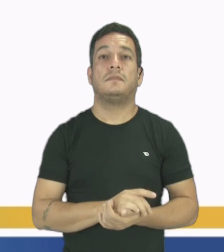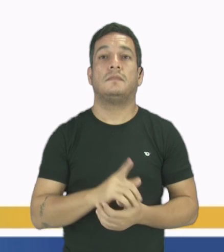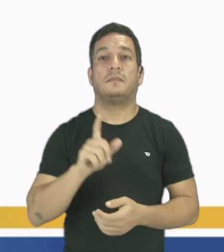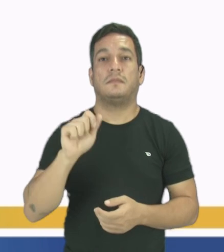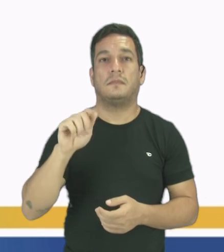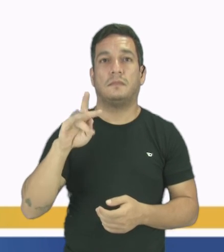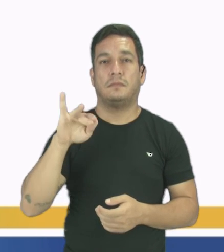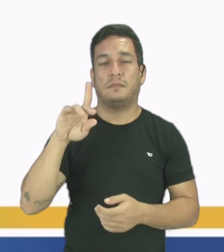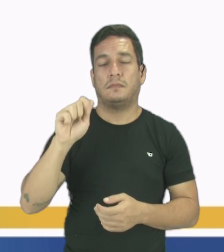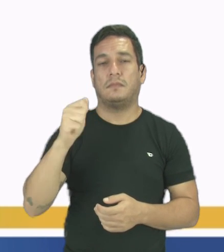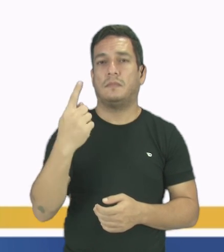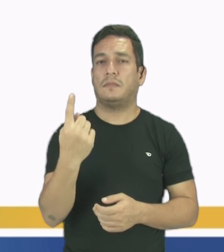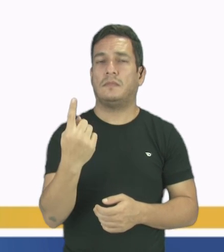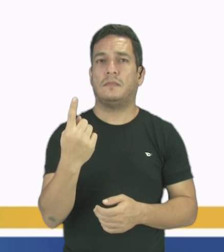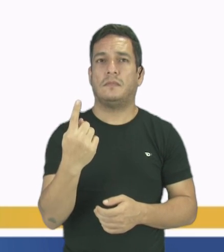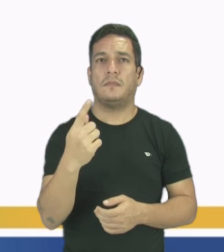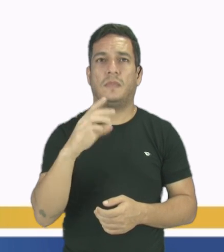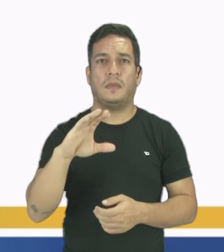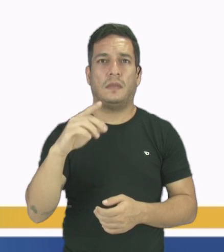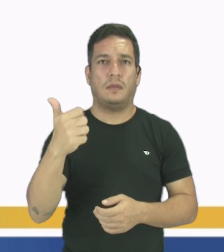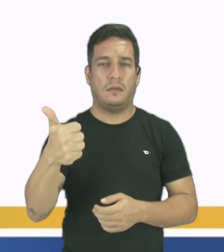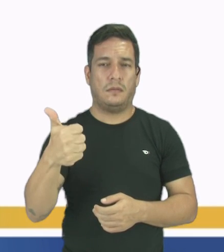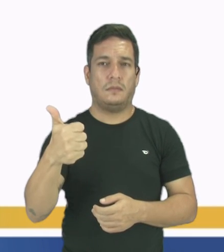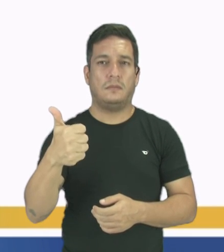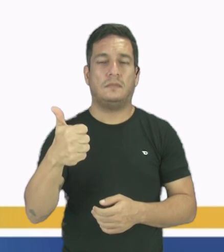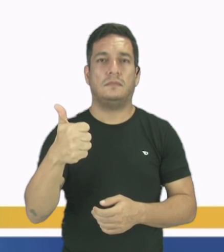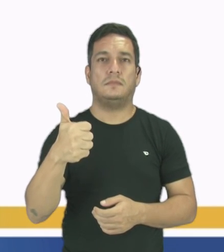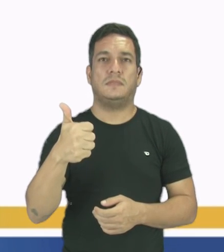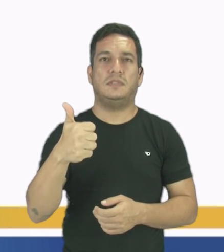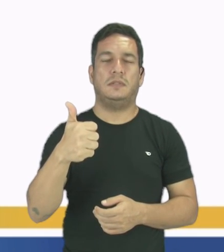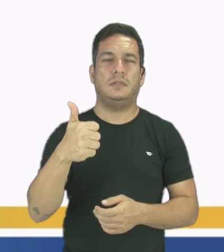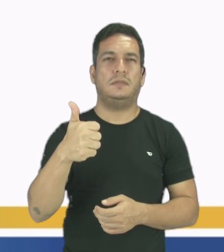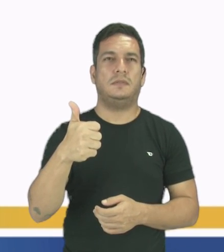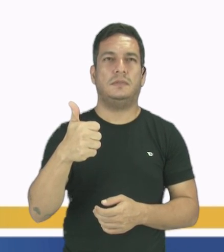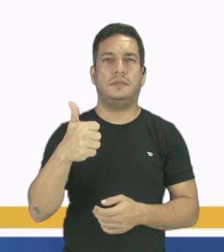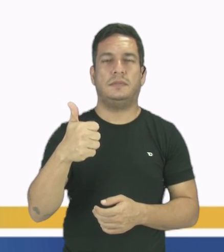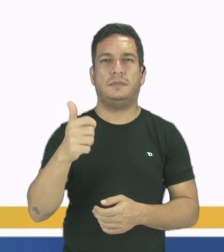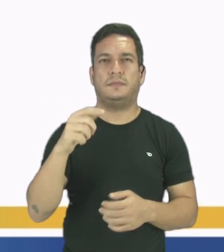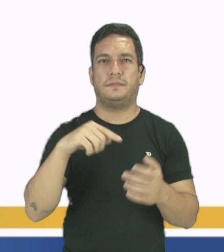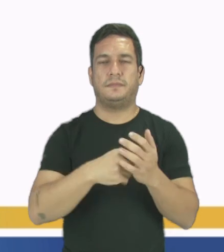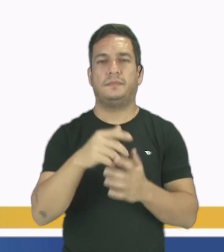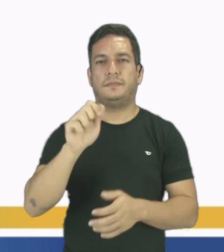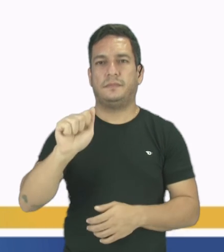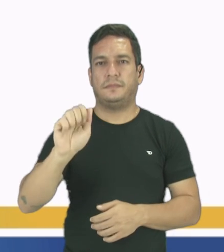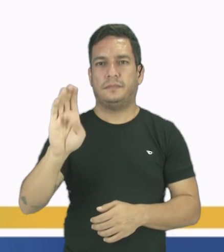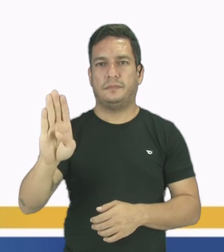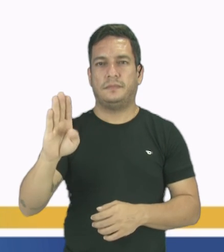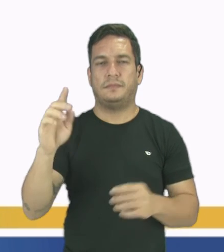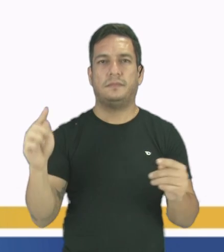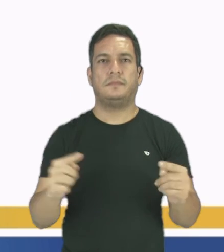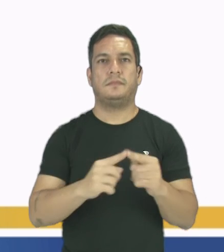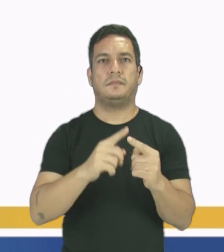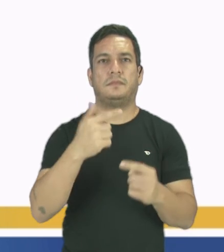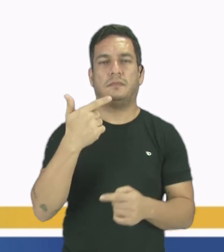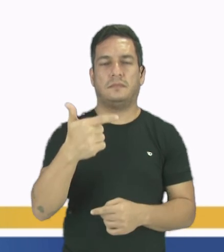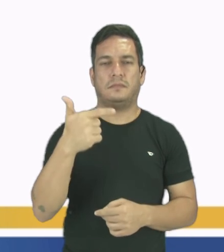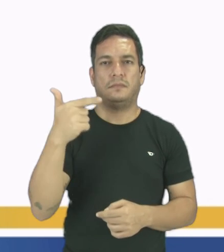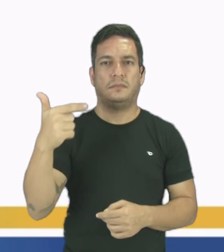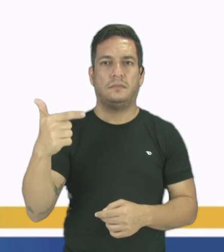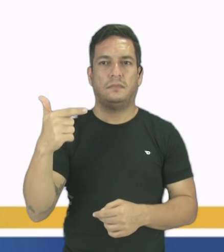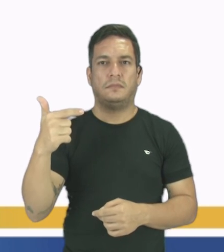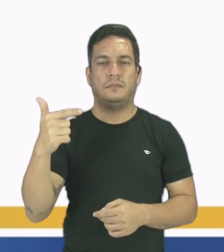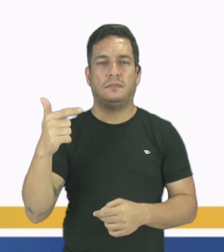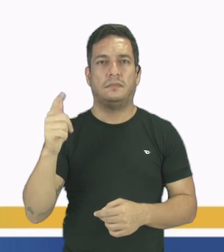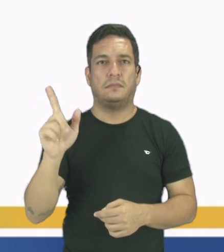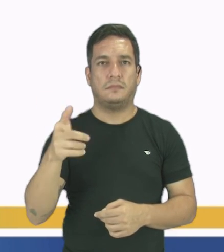1 de C1, ele tem os pontos A e B, que interceptam em 2 e 2, conforme